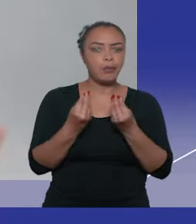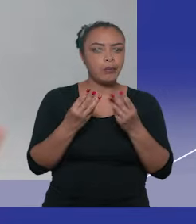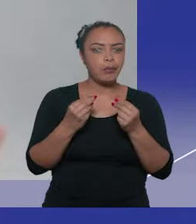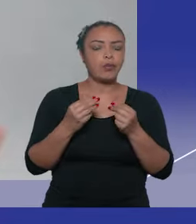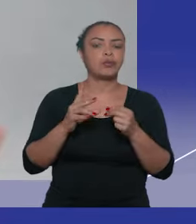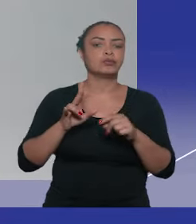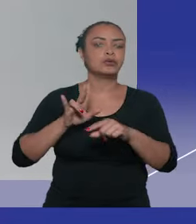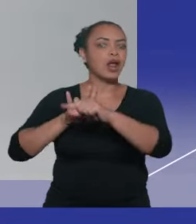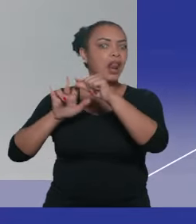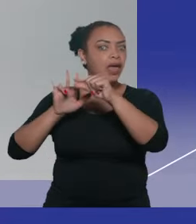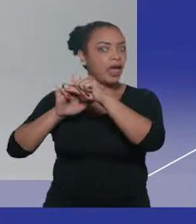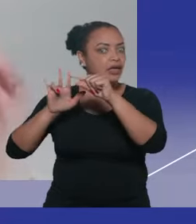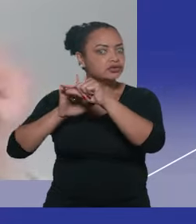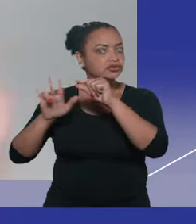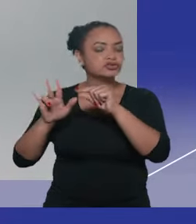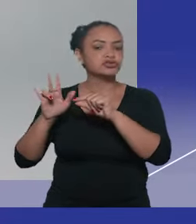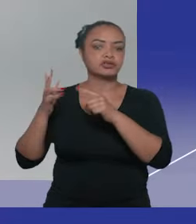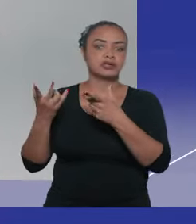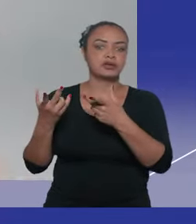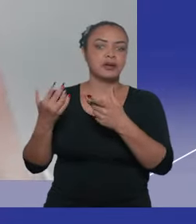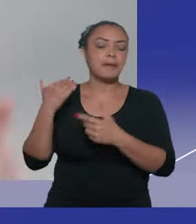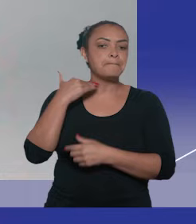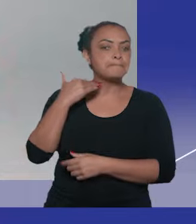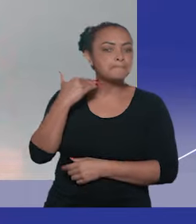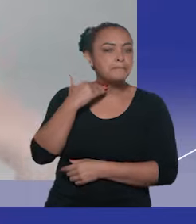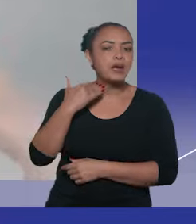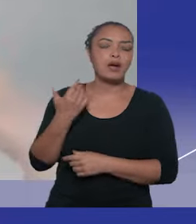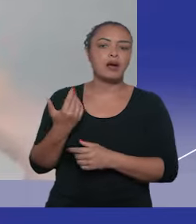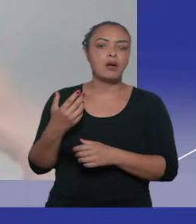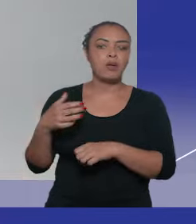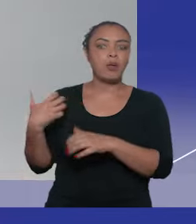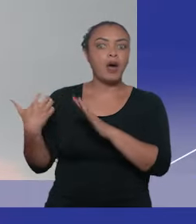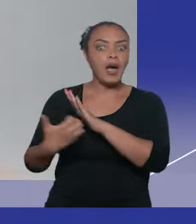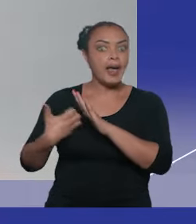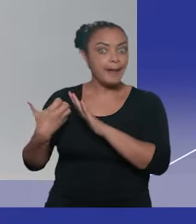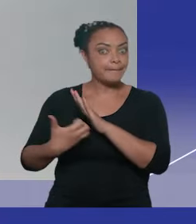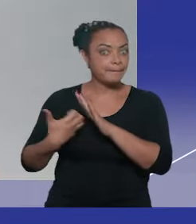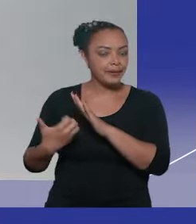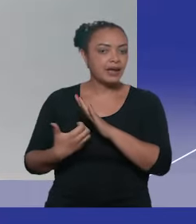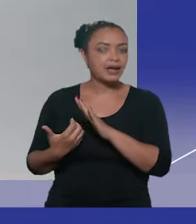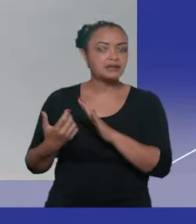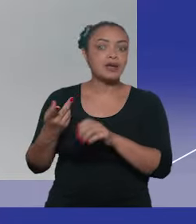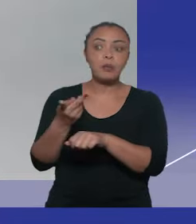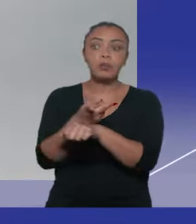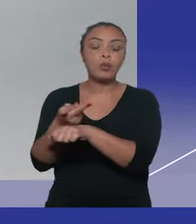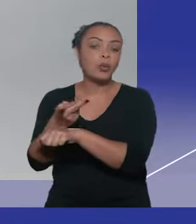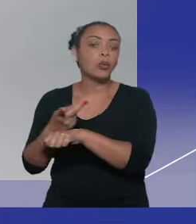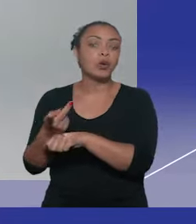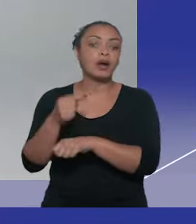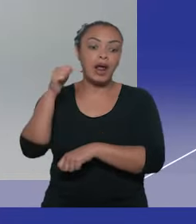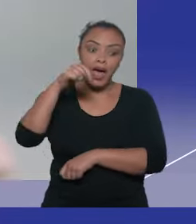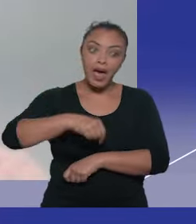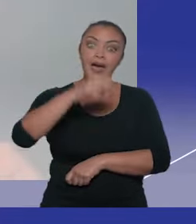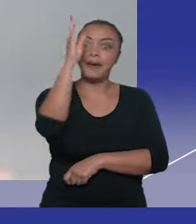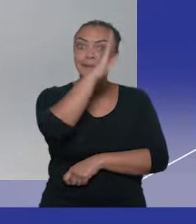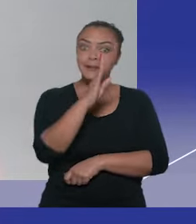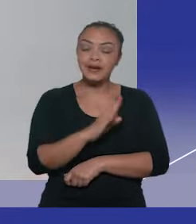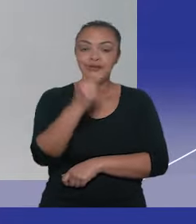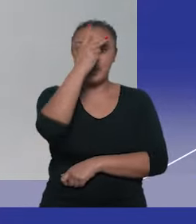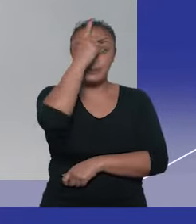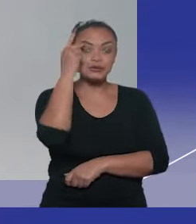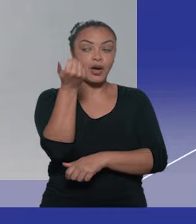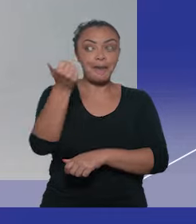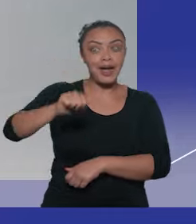de print do LinkedIn de bancos, de assets, de hedge funds dos Estados Unidos e da Europa procurando no